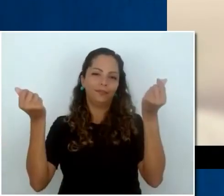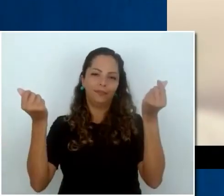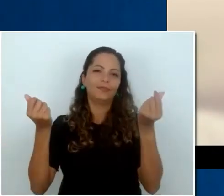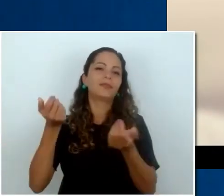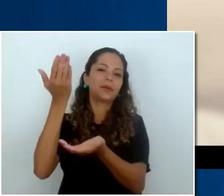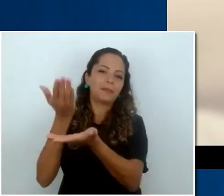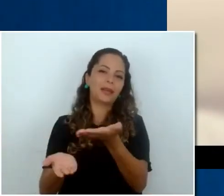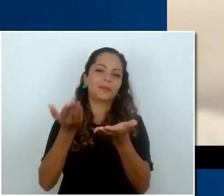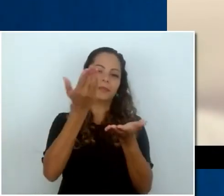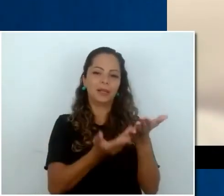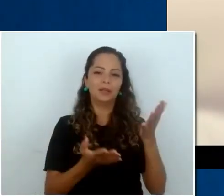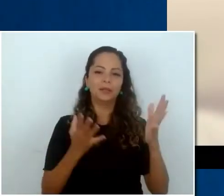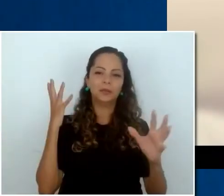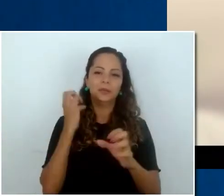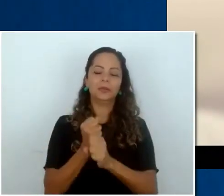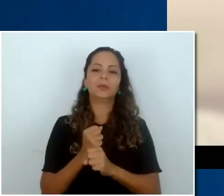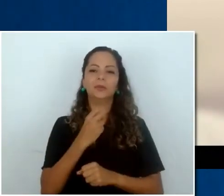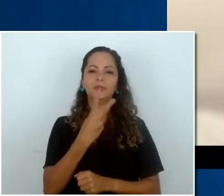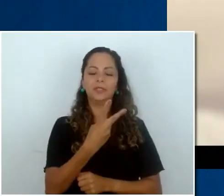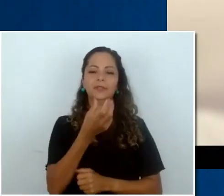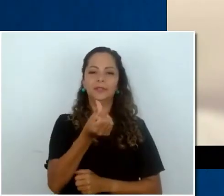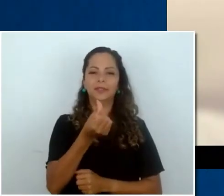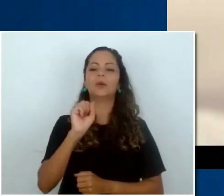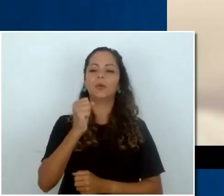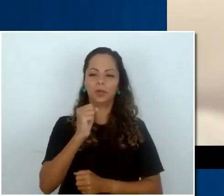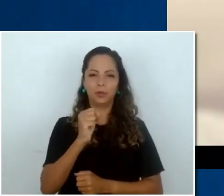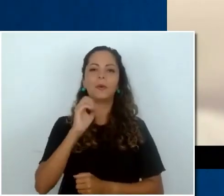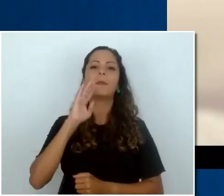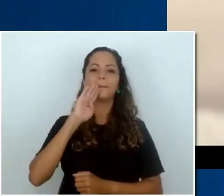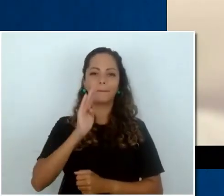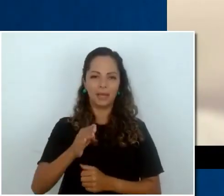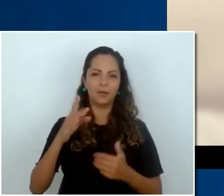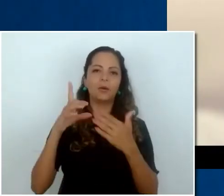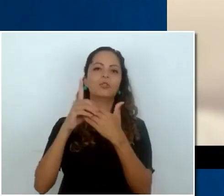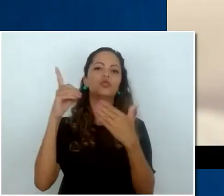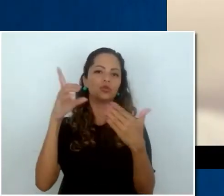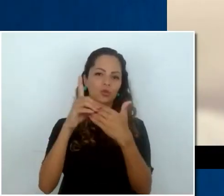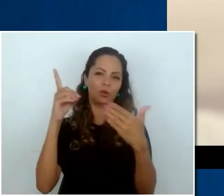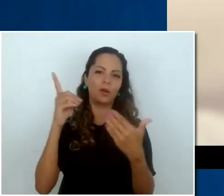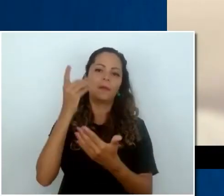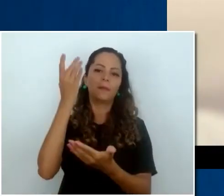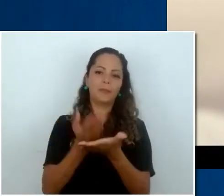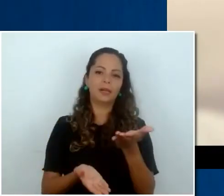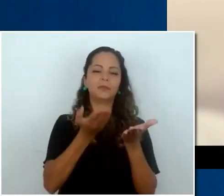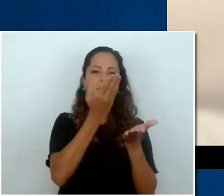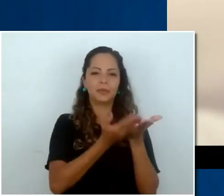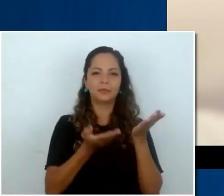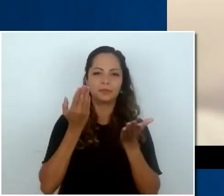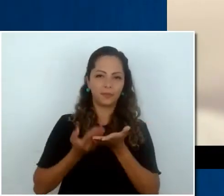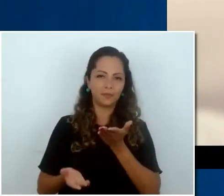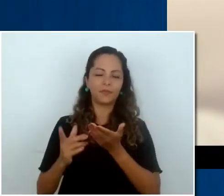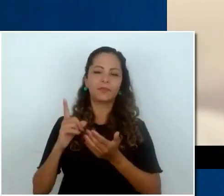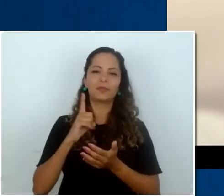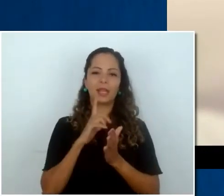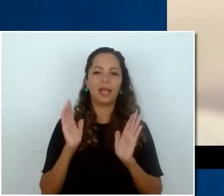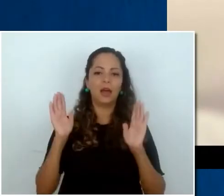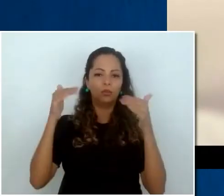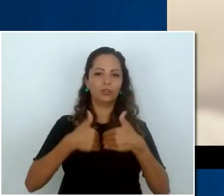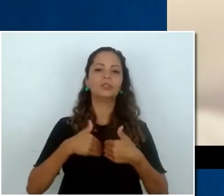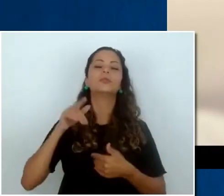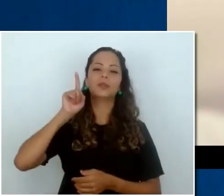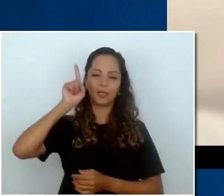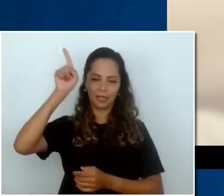268 bilhões de dólares. Então, esse é o custo do autismo nos Estados Unidos por ano. E